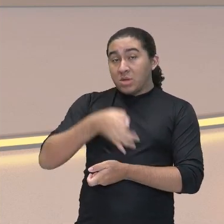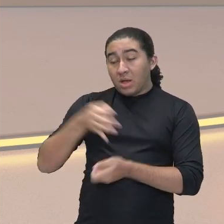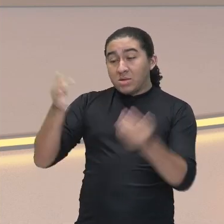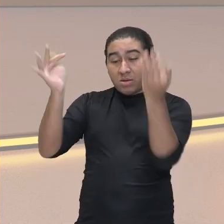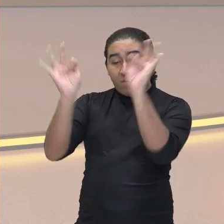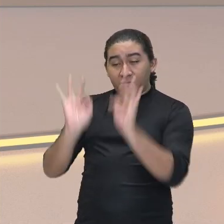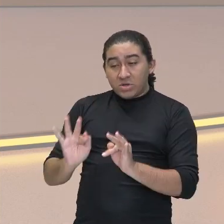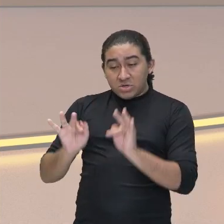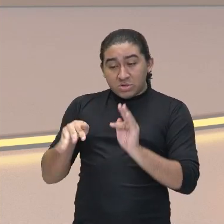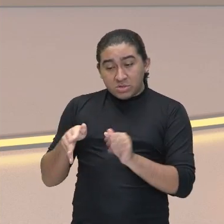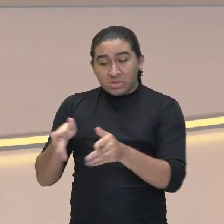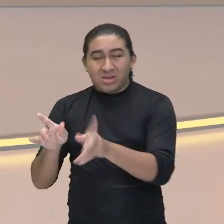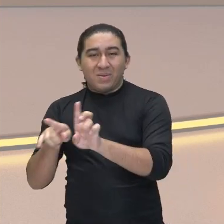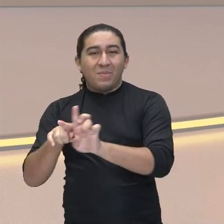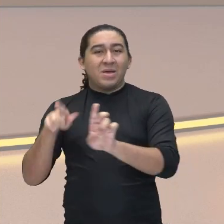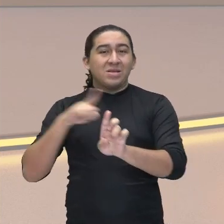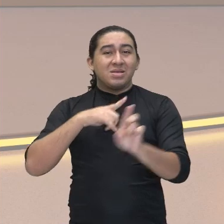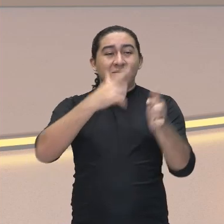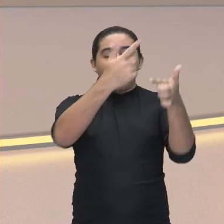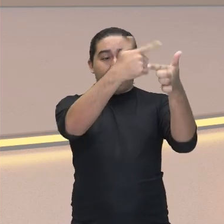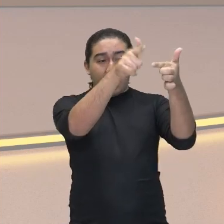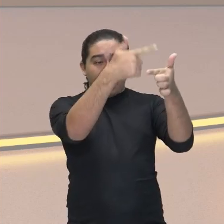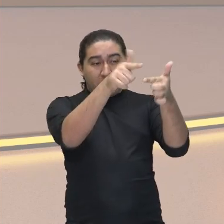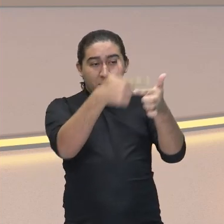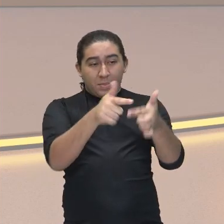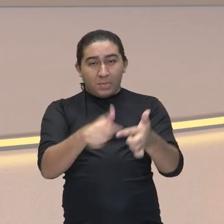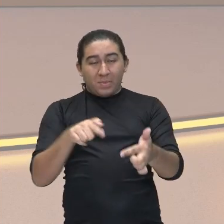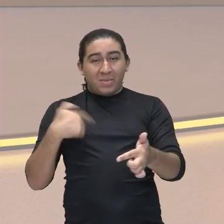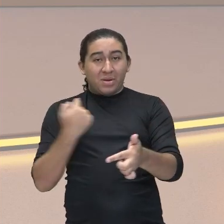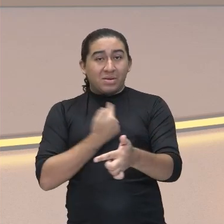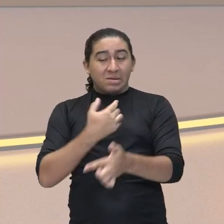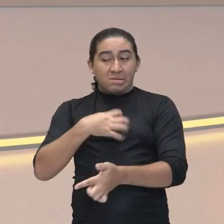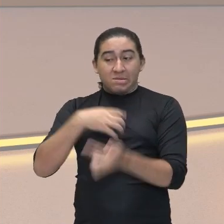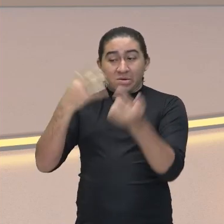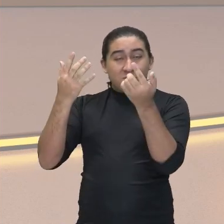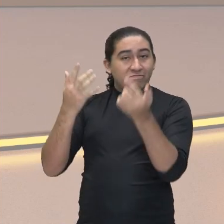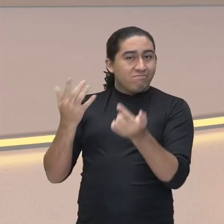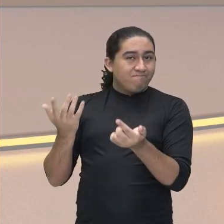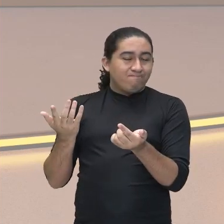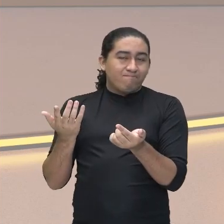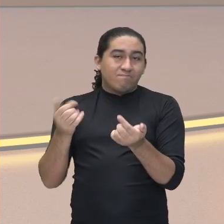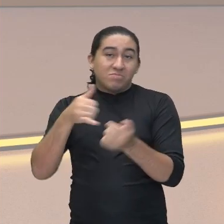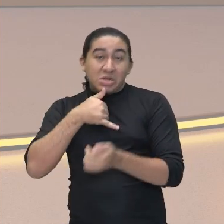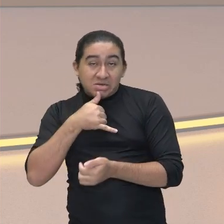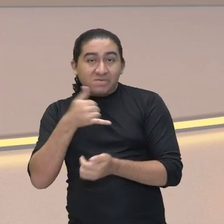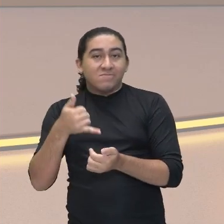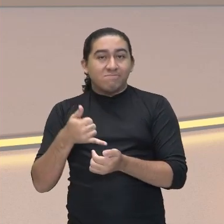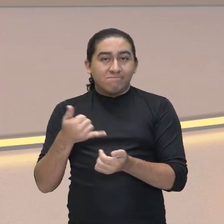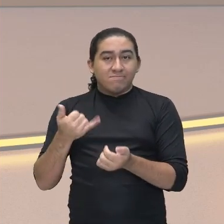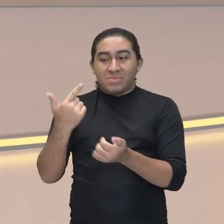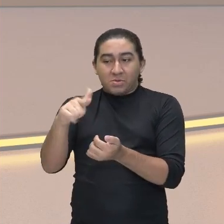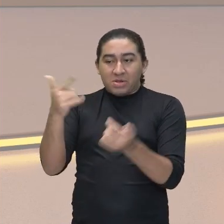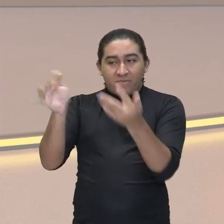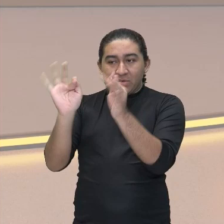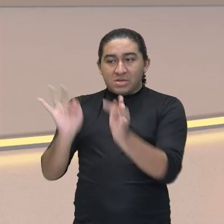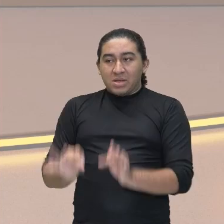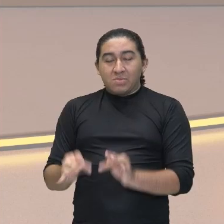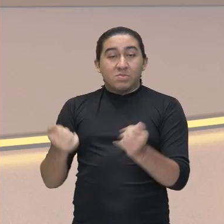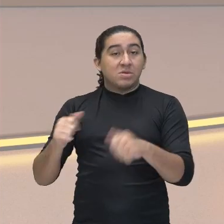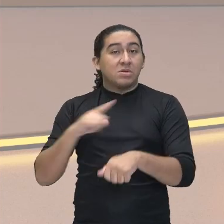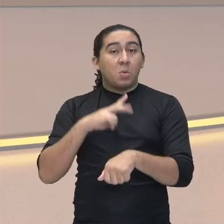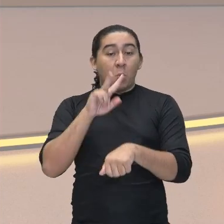muitas vezes coisas acontecem na nossa vida que nós somos infelizes. Então ele fala que nós temos que vigiar, nós temos que